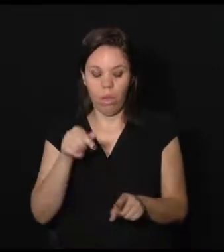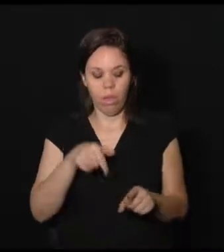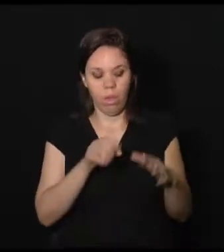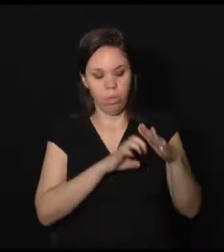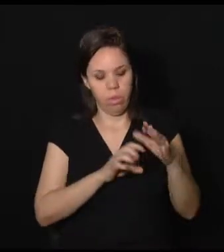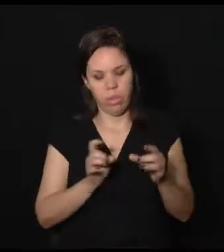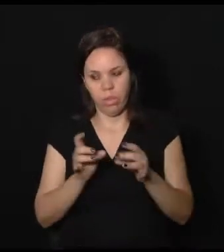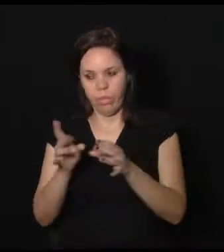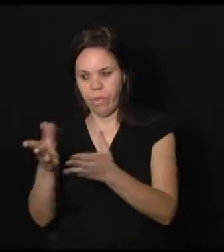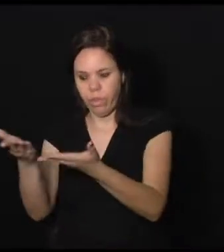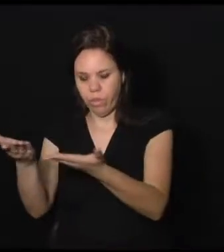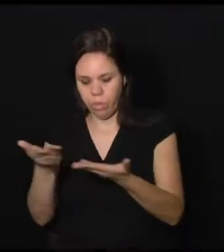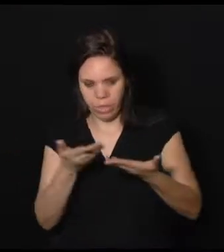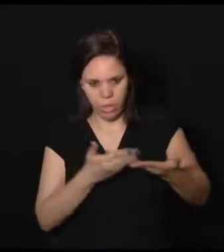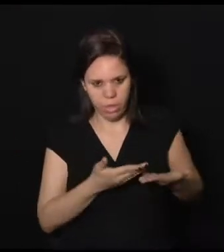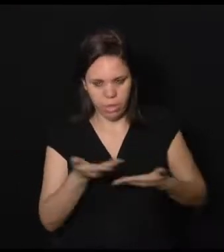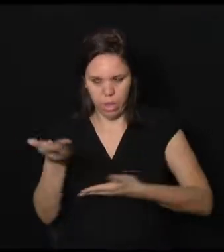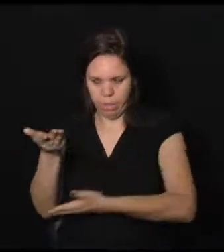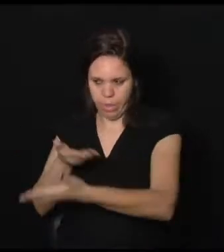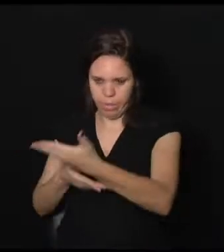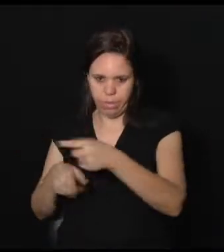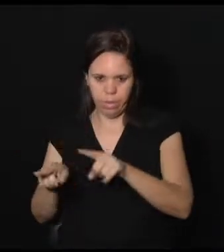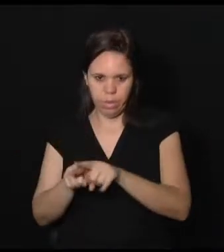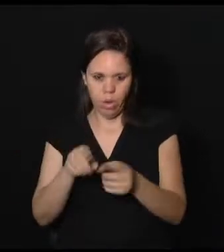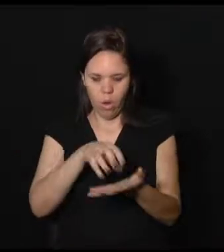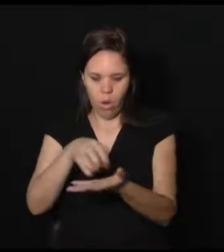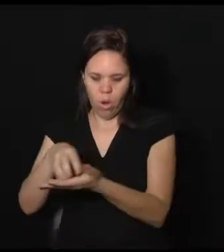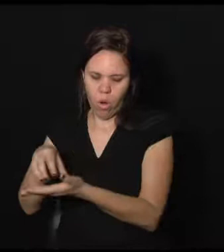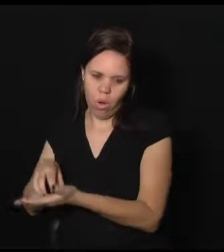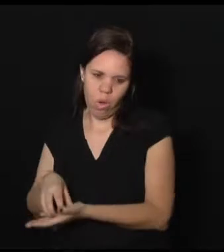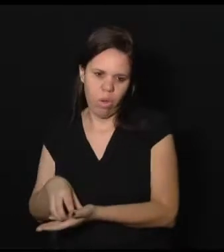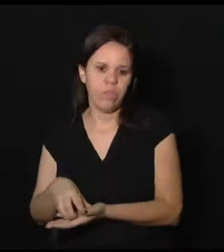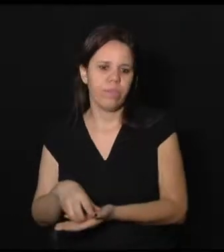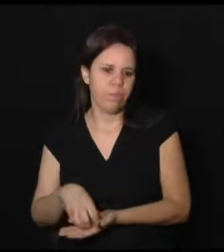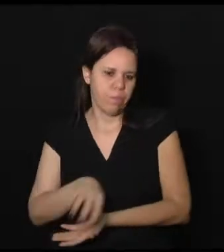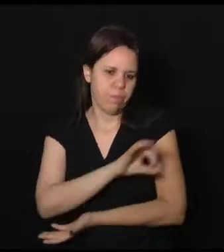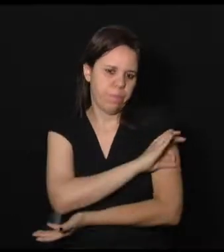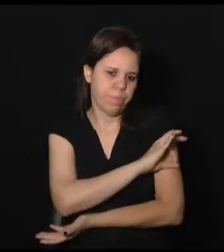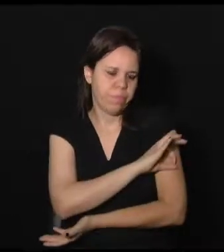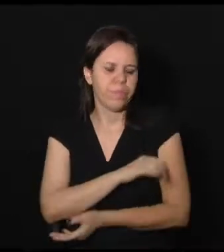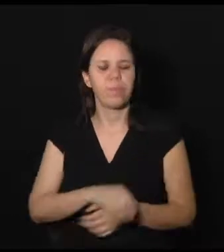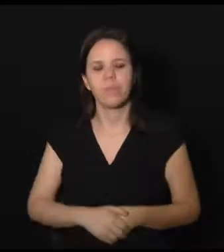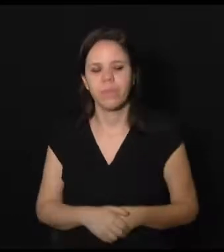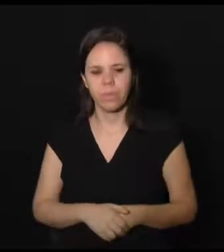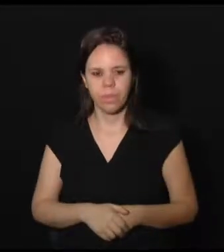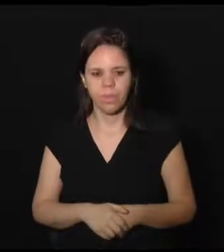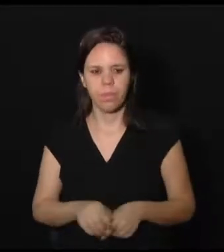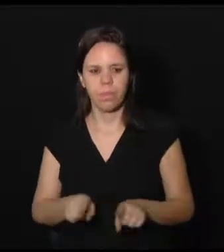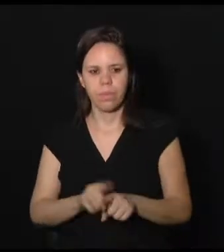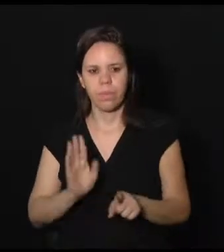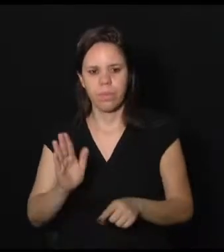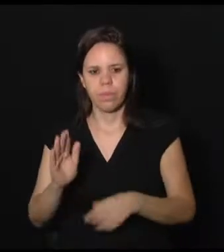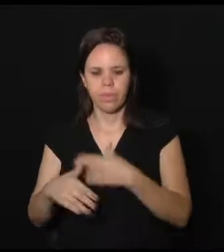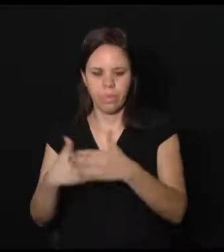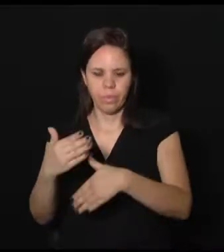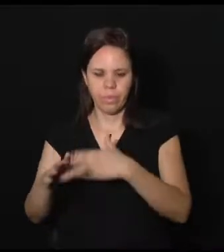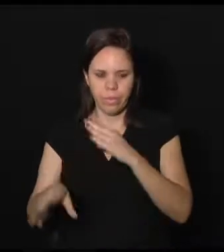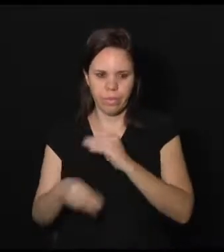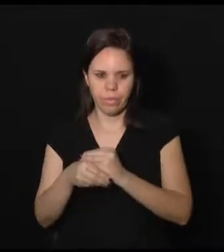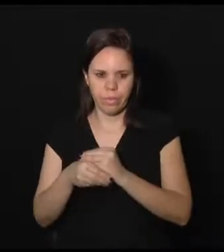os órgãos públicos. Então, isso também está em andamento, a